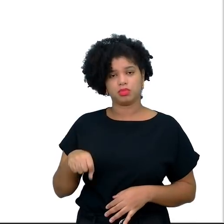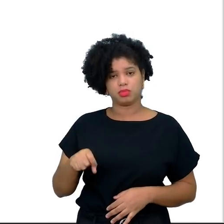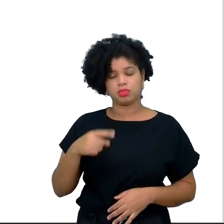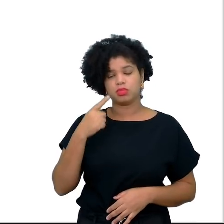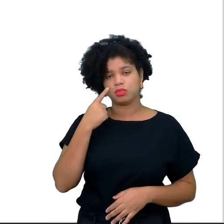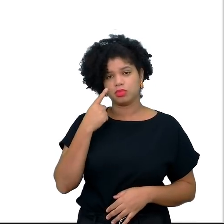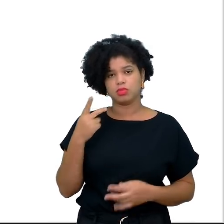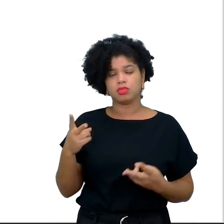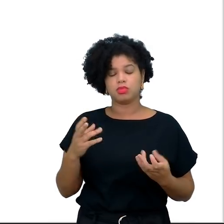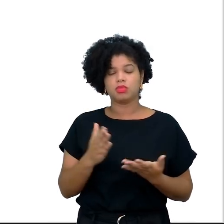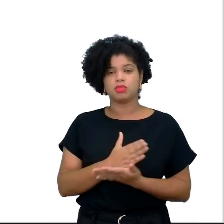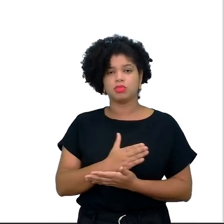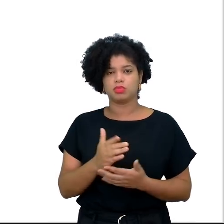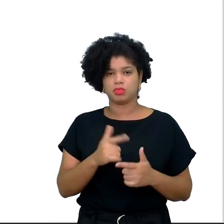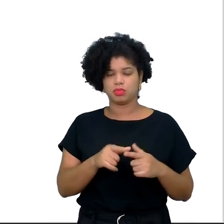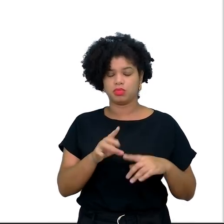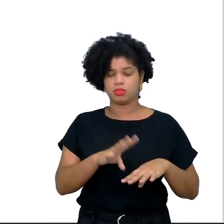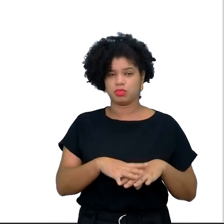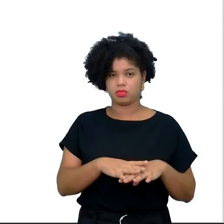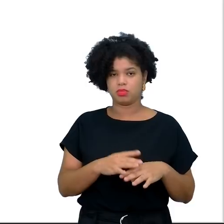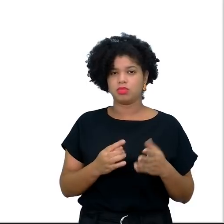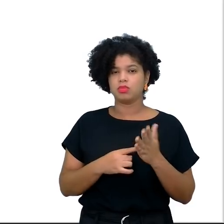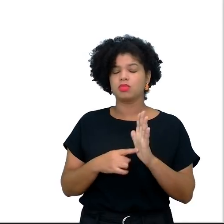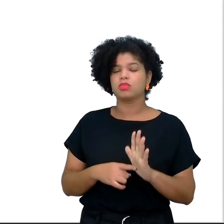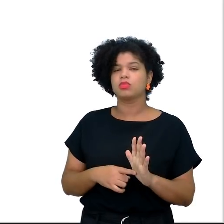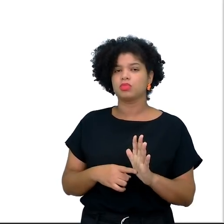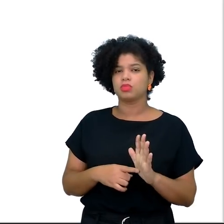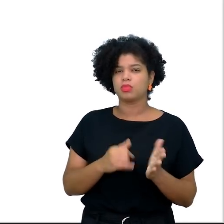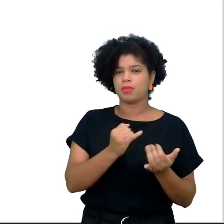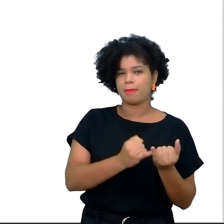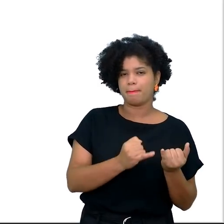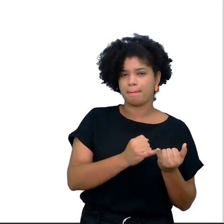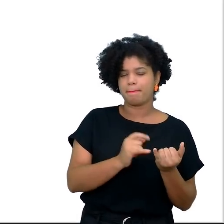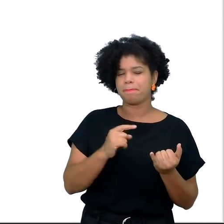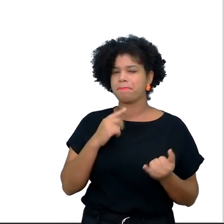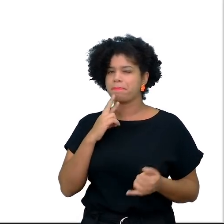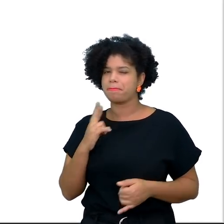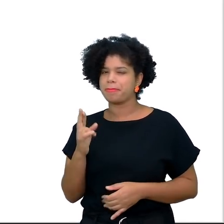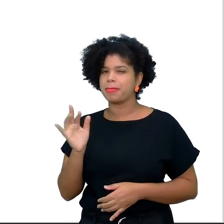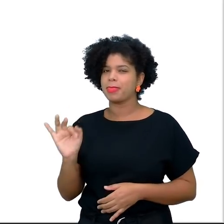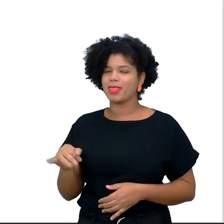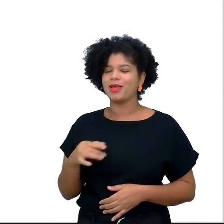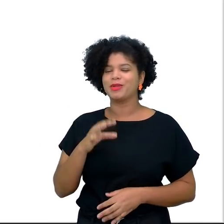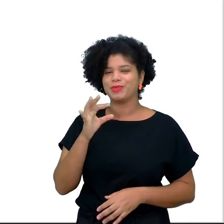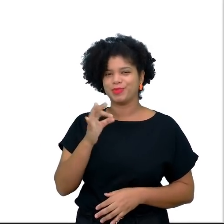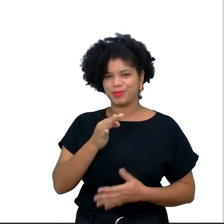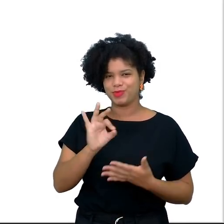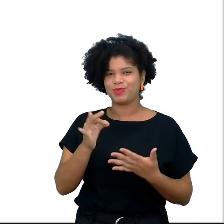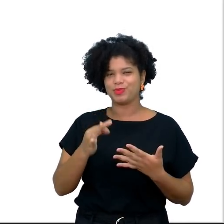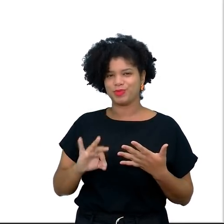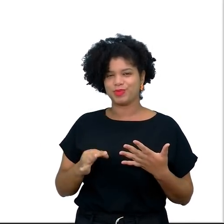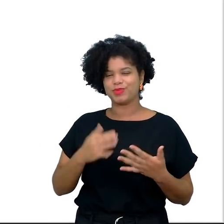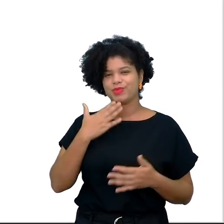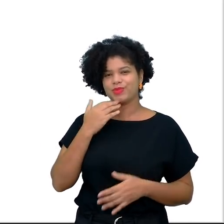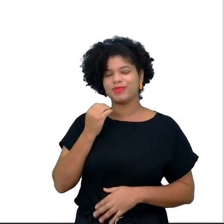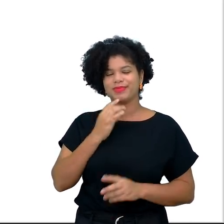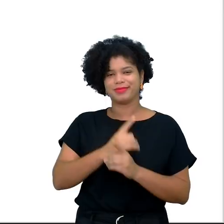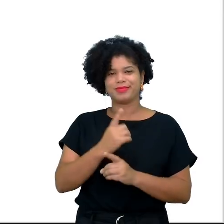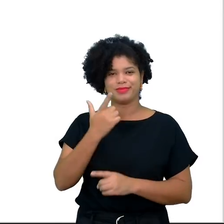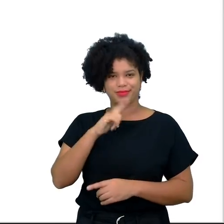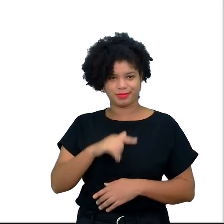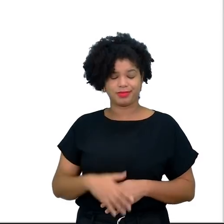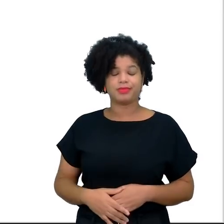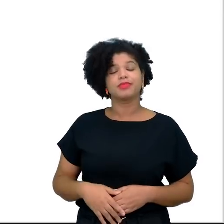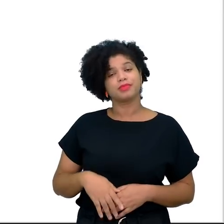são apresentados às partes para a obtenção do todo, há um percentual de acerto maior do que quando se tem